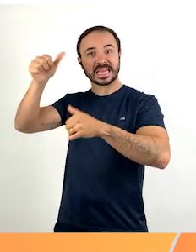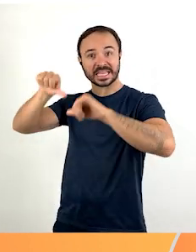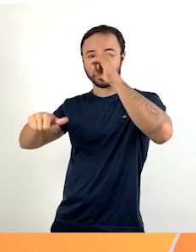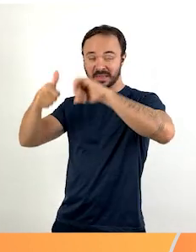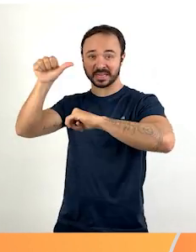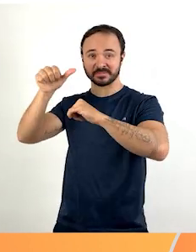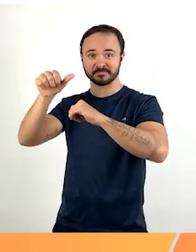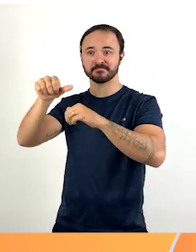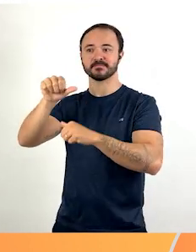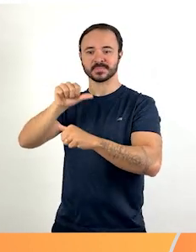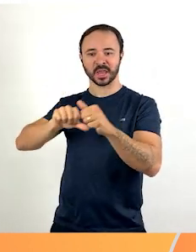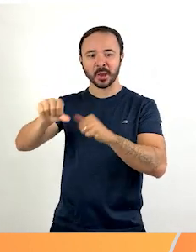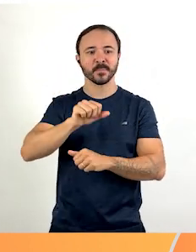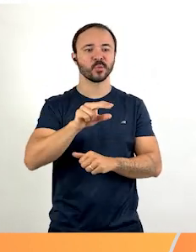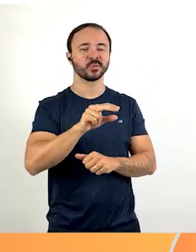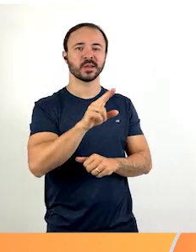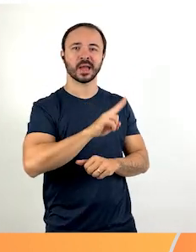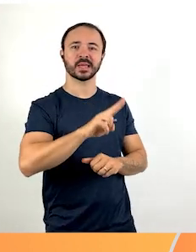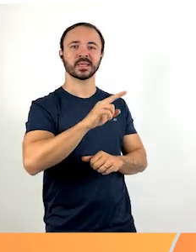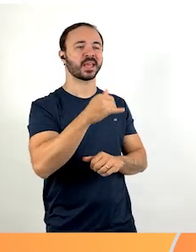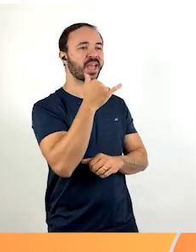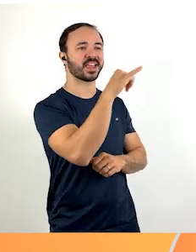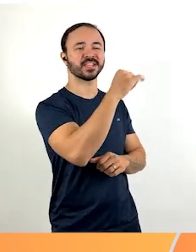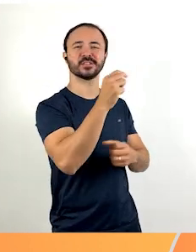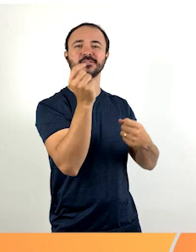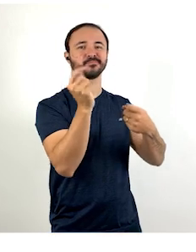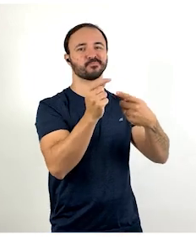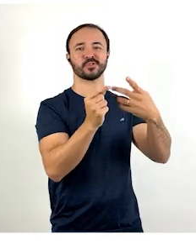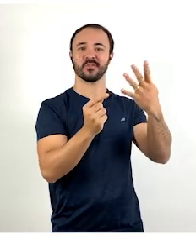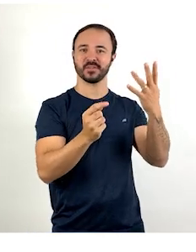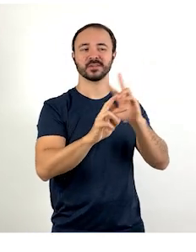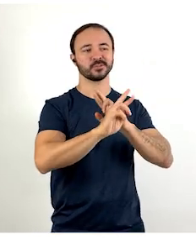em outras fontes de energia, em outras formas de energia.